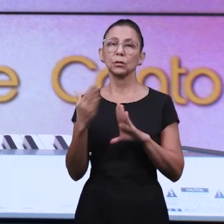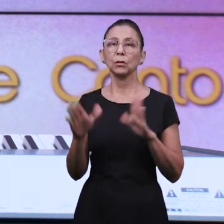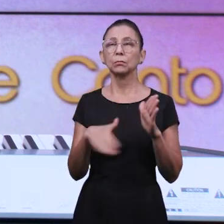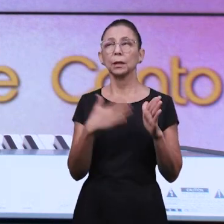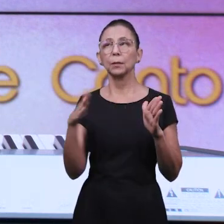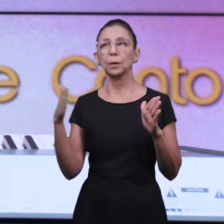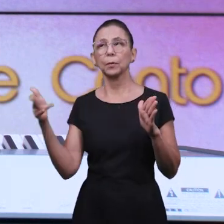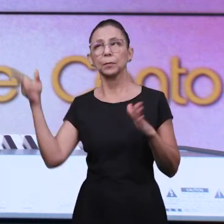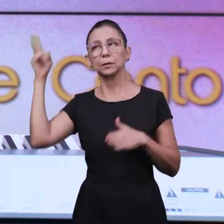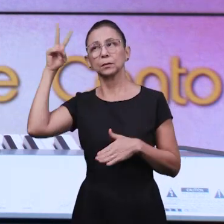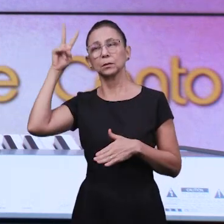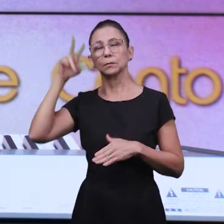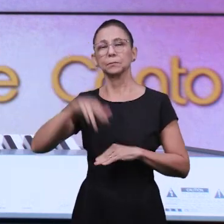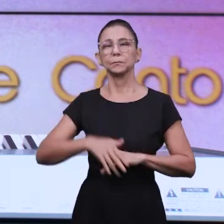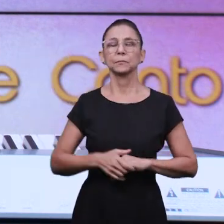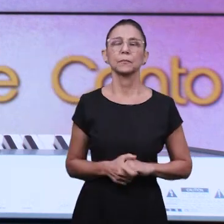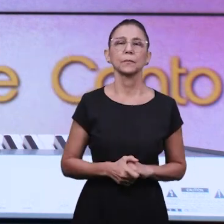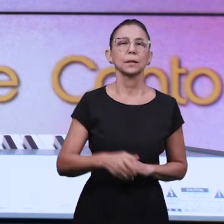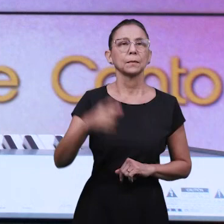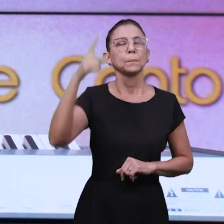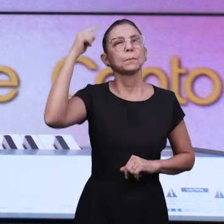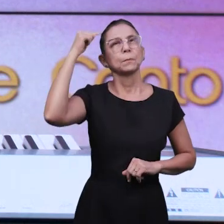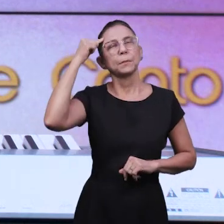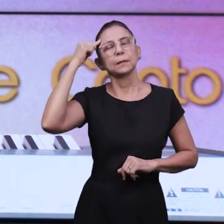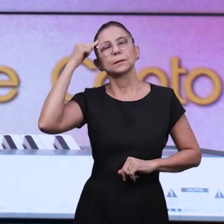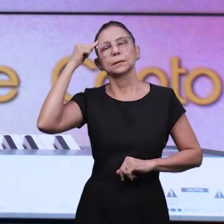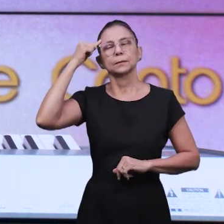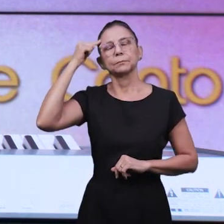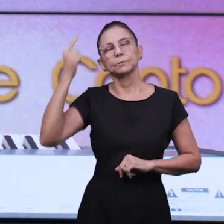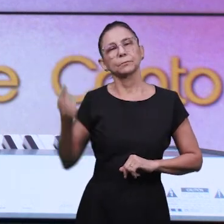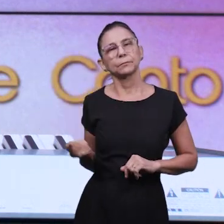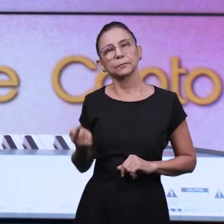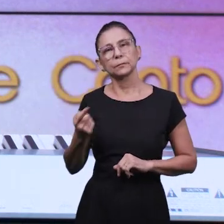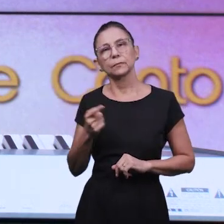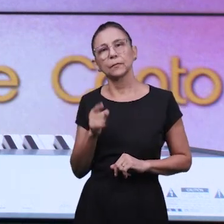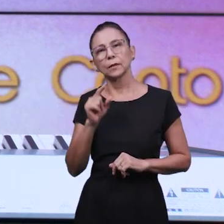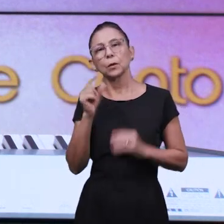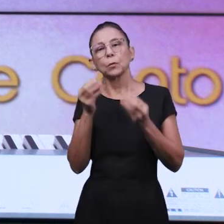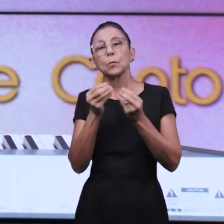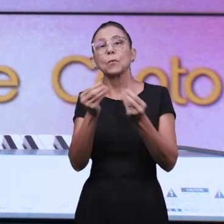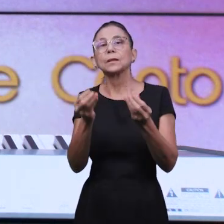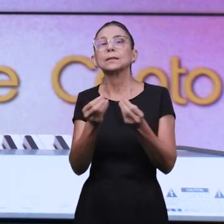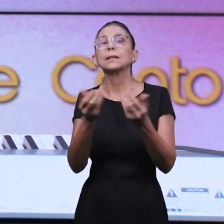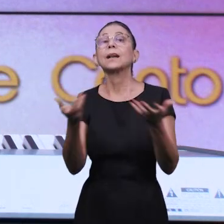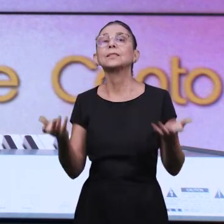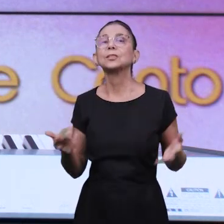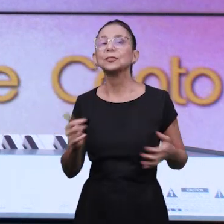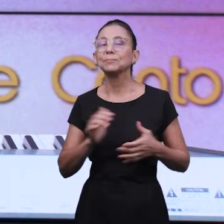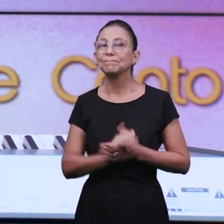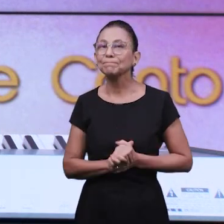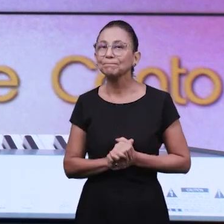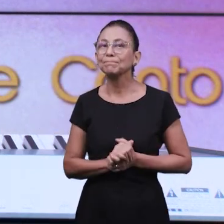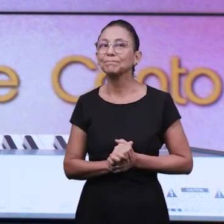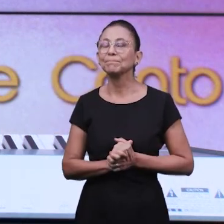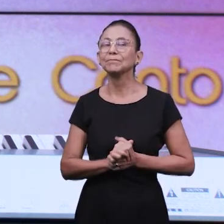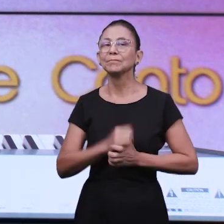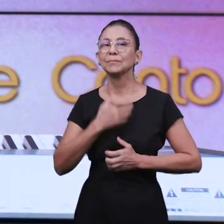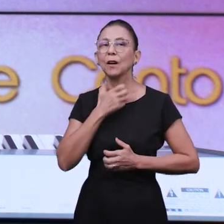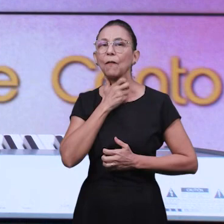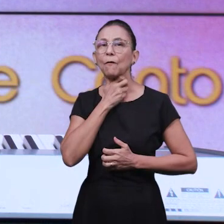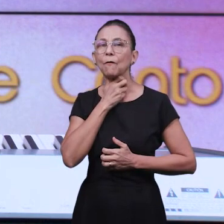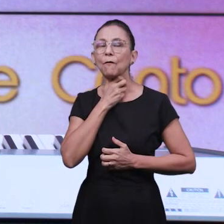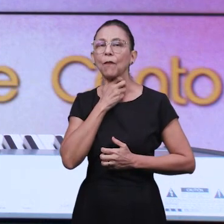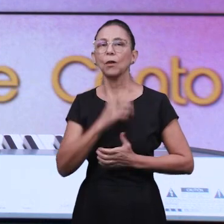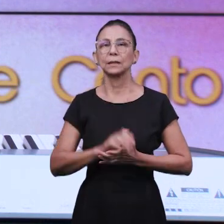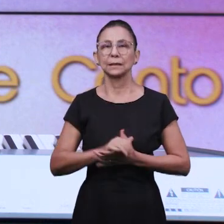desenvolvidos ao longo da história. Então vamos pensar nesse momento que o que vai nos dar qualidade é ativar a nossa